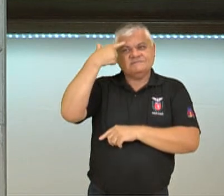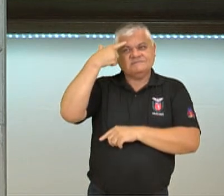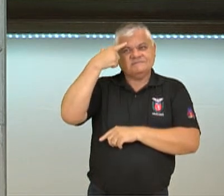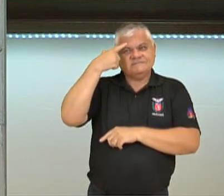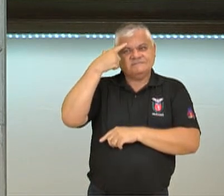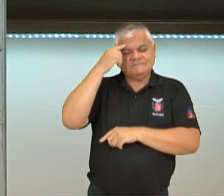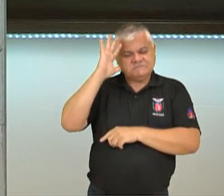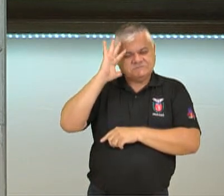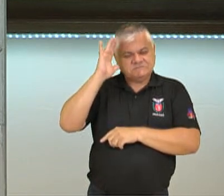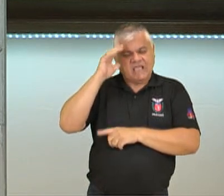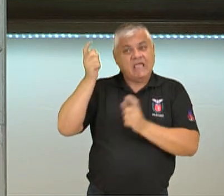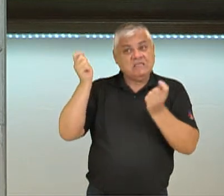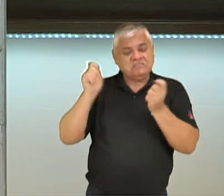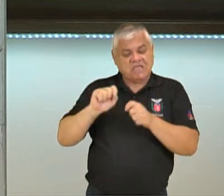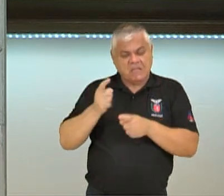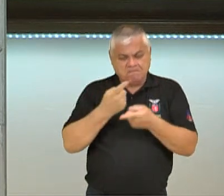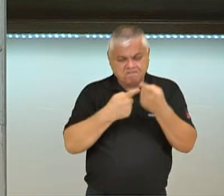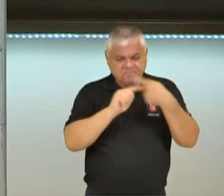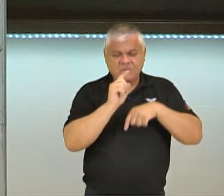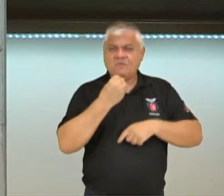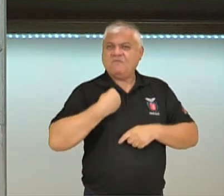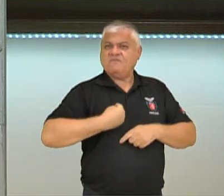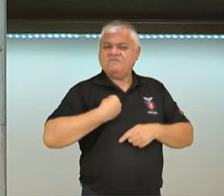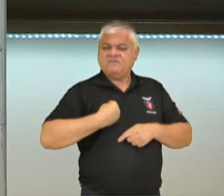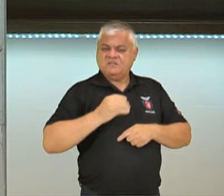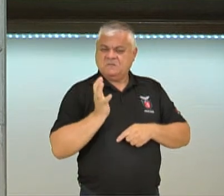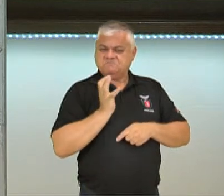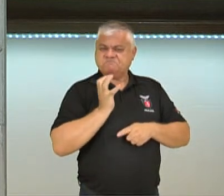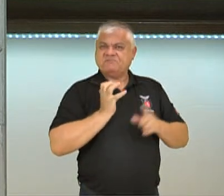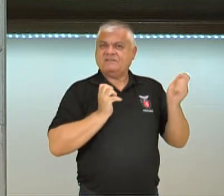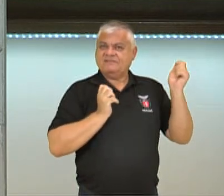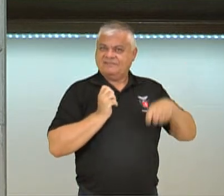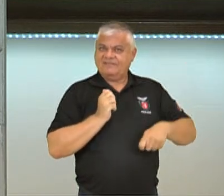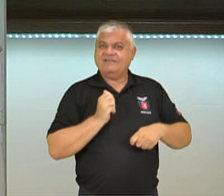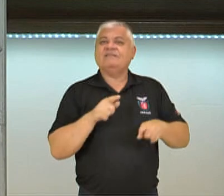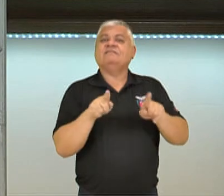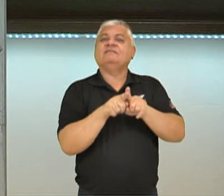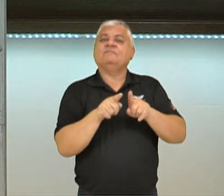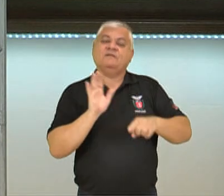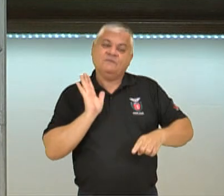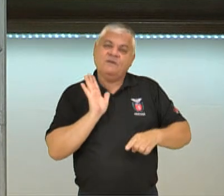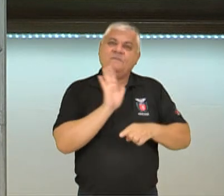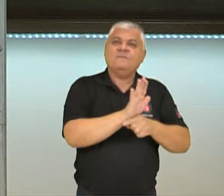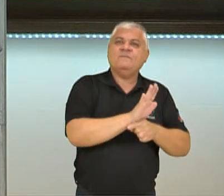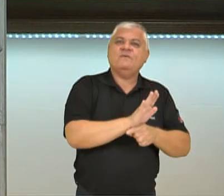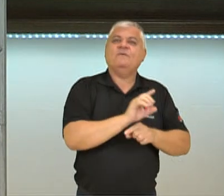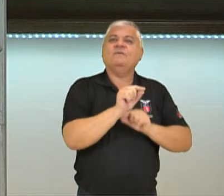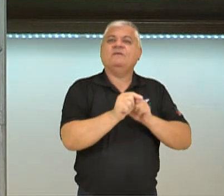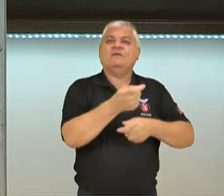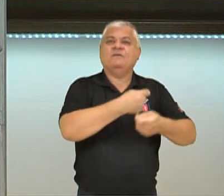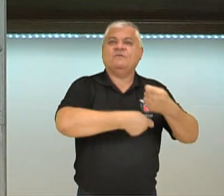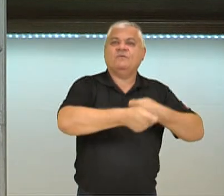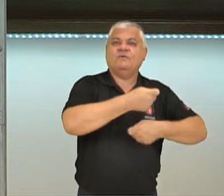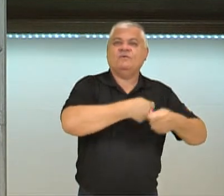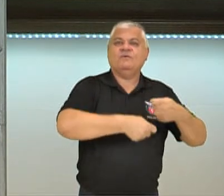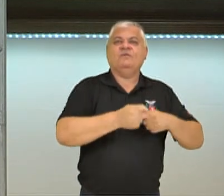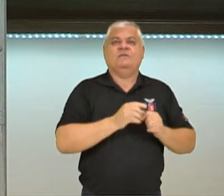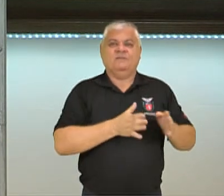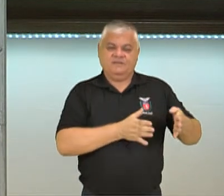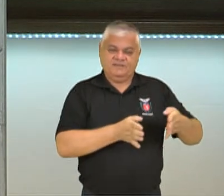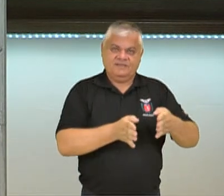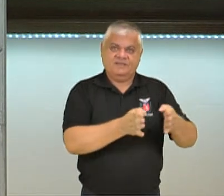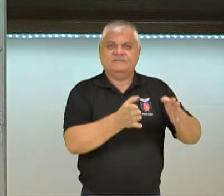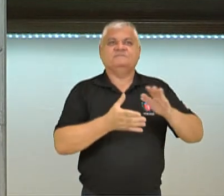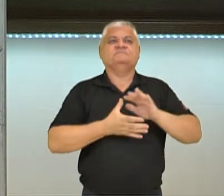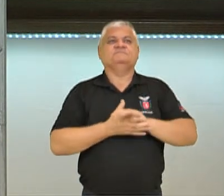de enriquecer mais e mais ainda de ter um amparo, né, econômico para eles se guiarem.